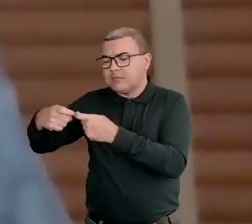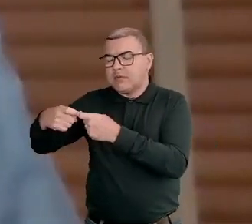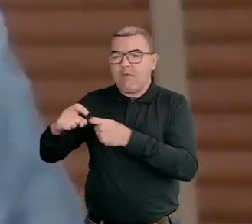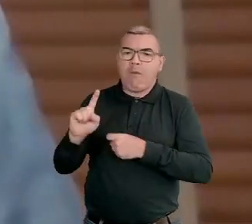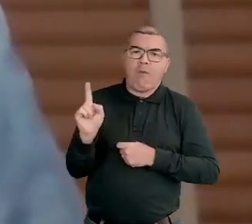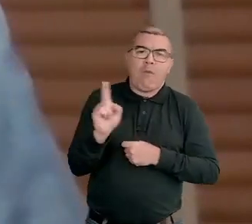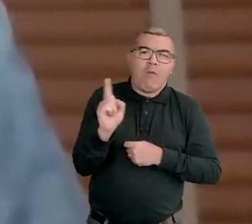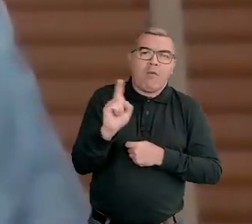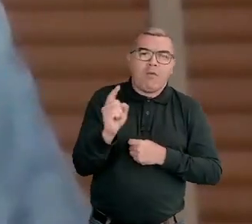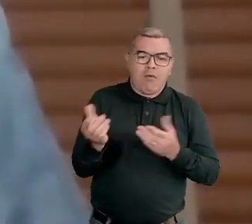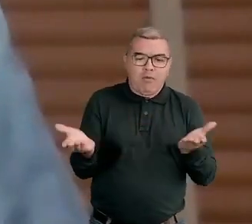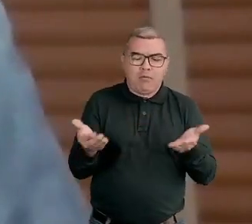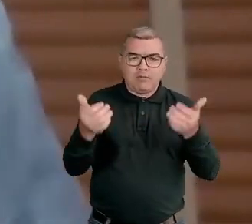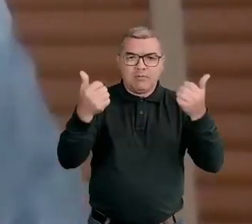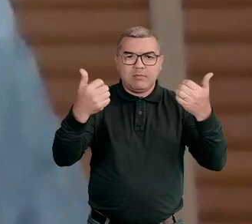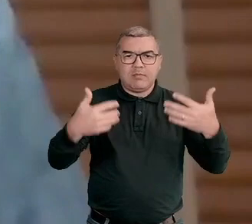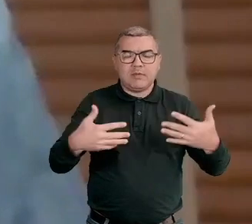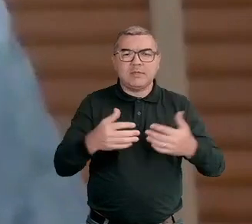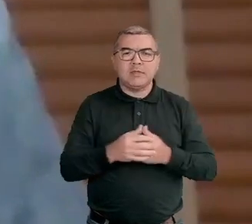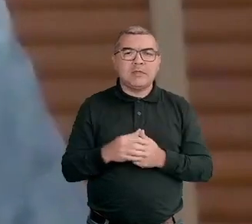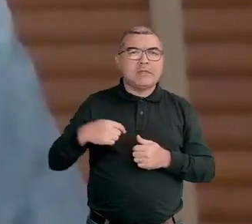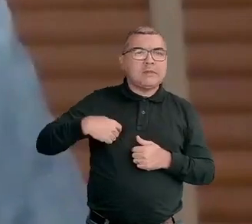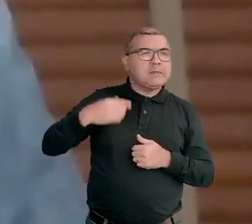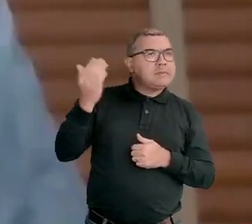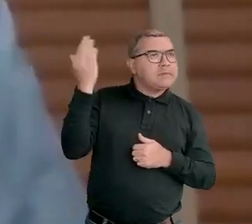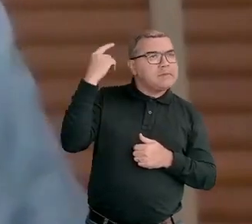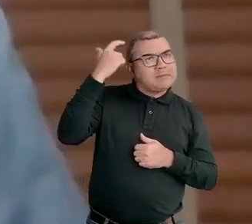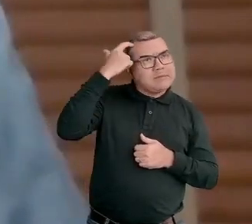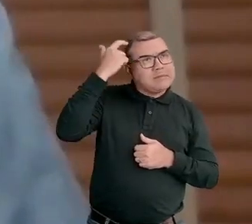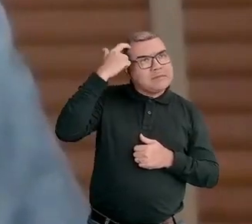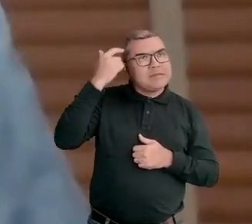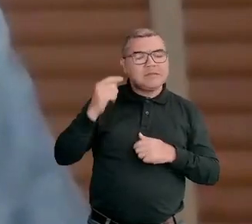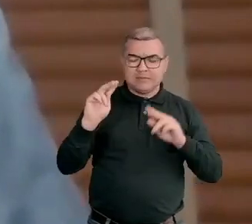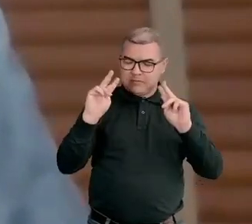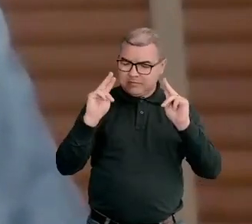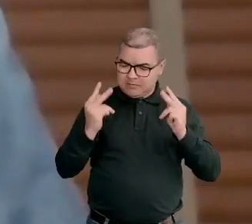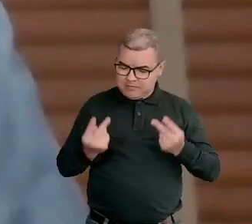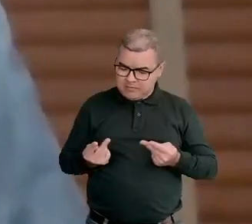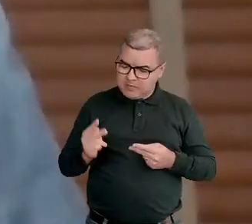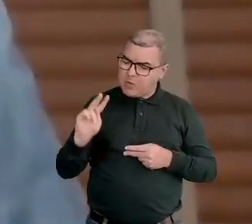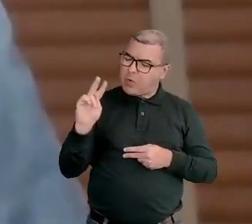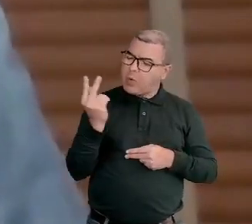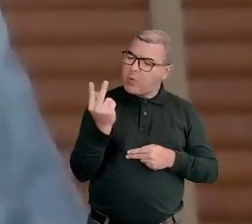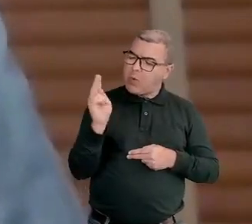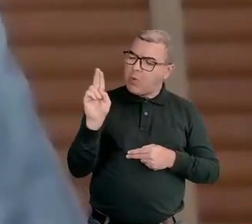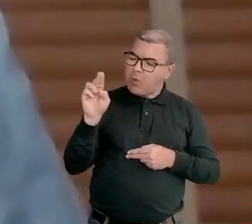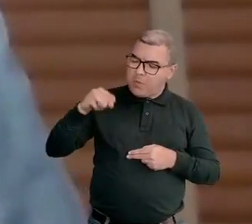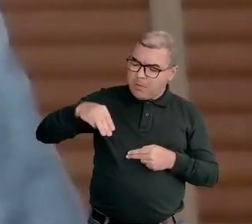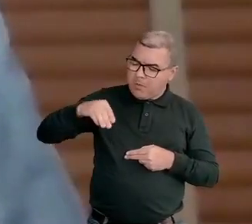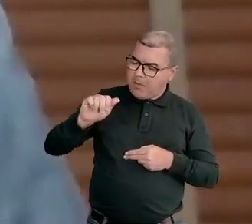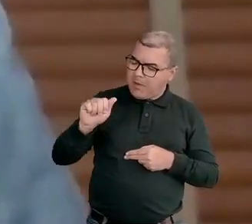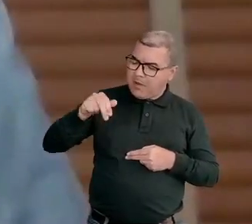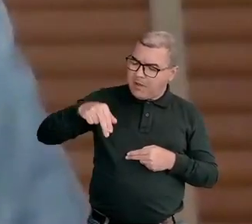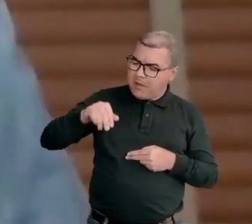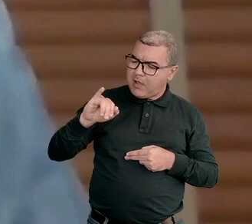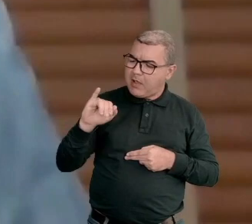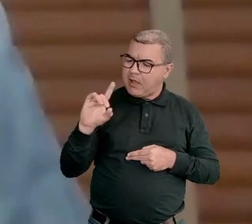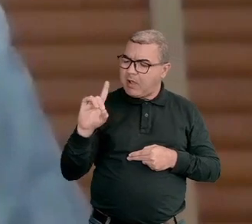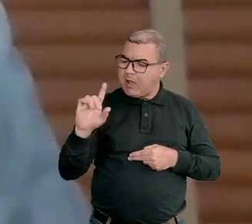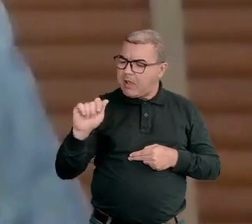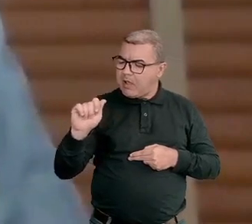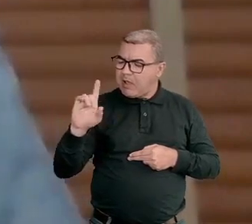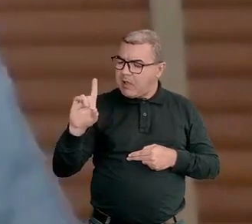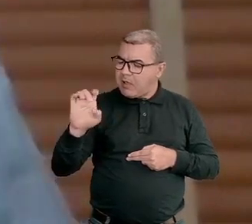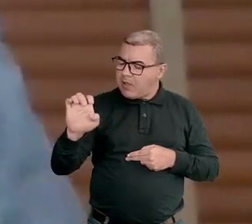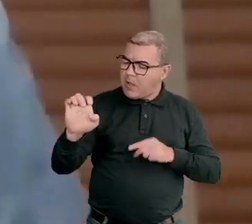médica. E eu pensava, o que que nós entendemos por humanidades? E, particularmente, o